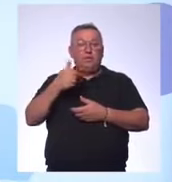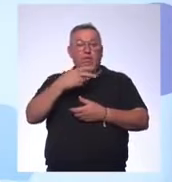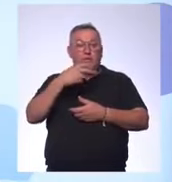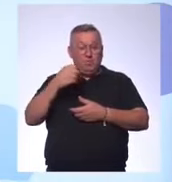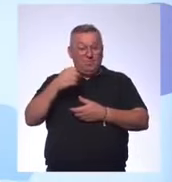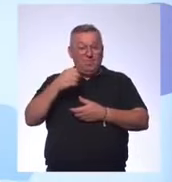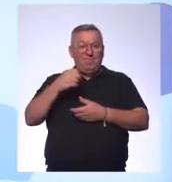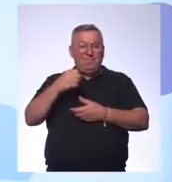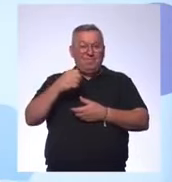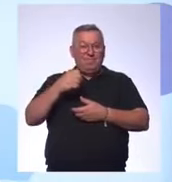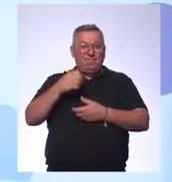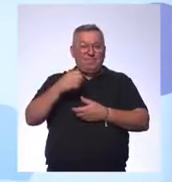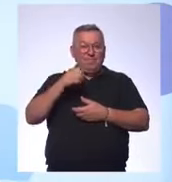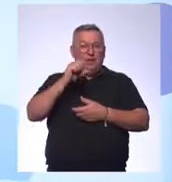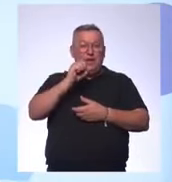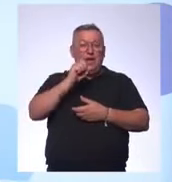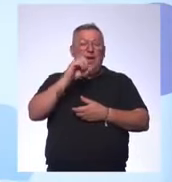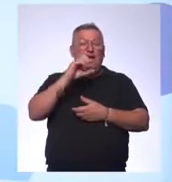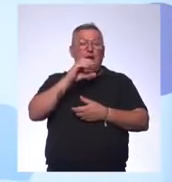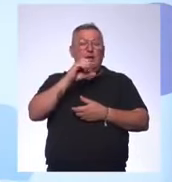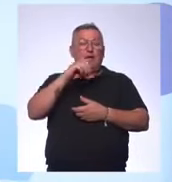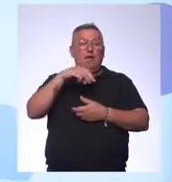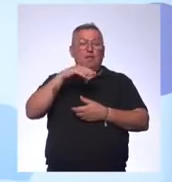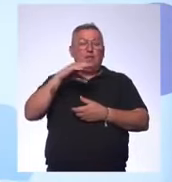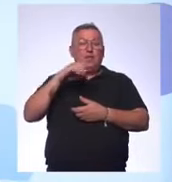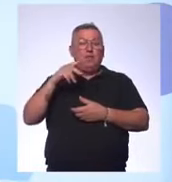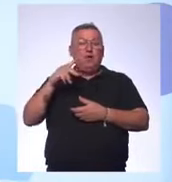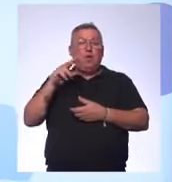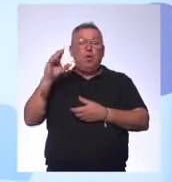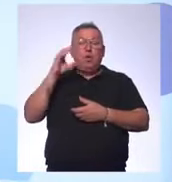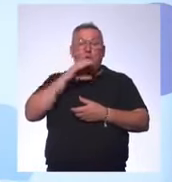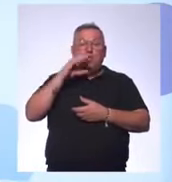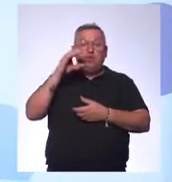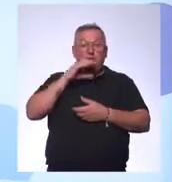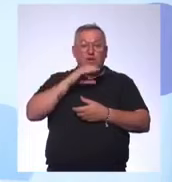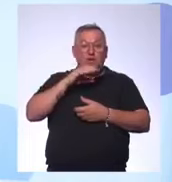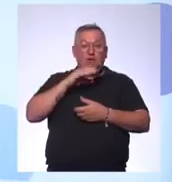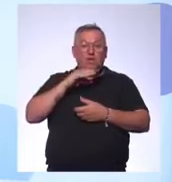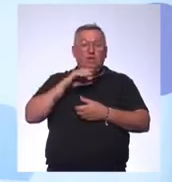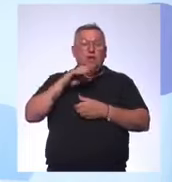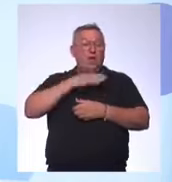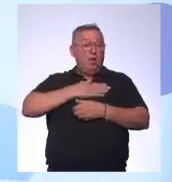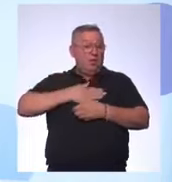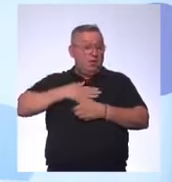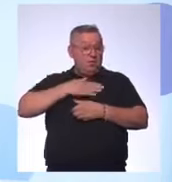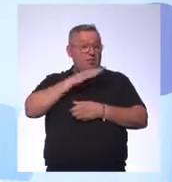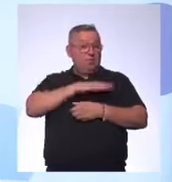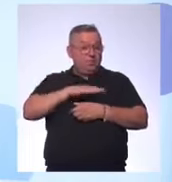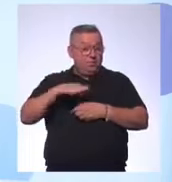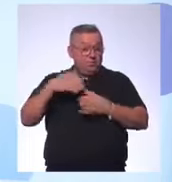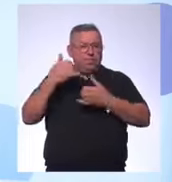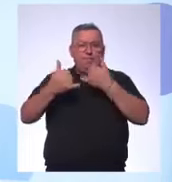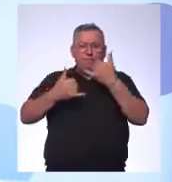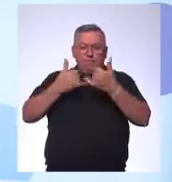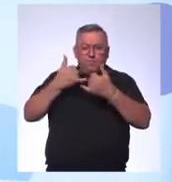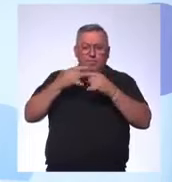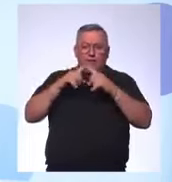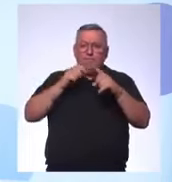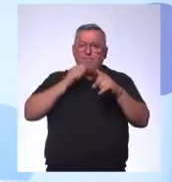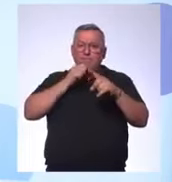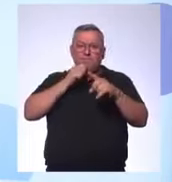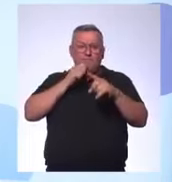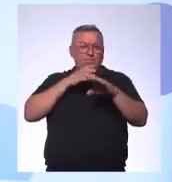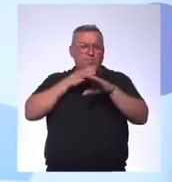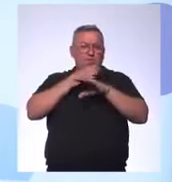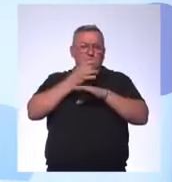23/11/2020... SMSP News, urgente. Apesar das crianças gostarem de brincar, ainda não é hora de se